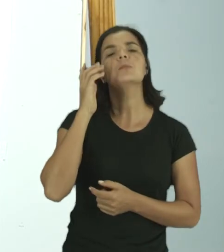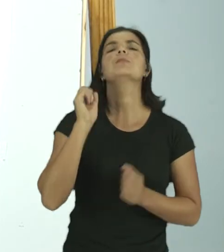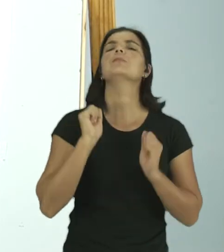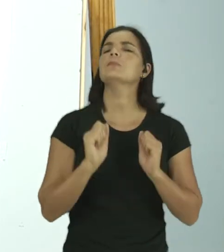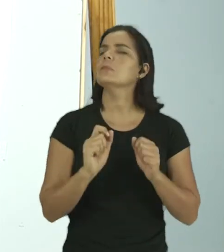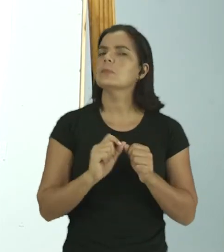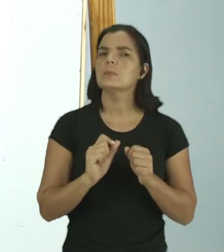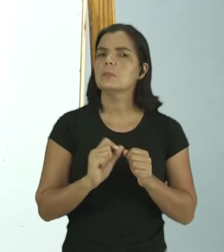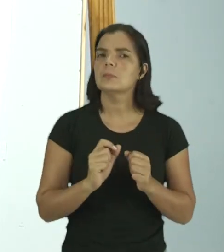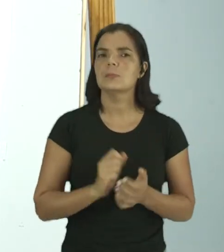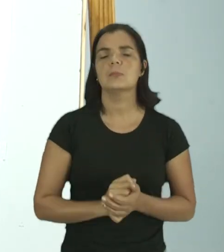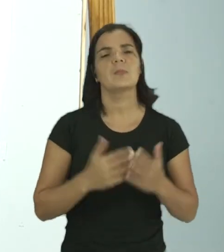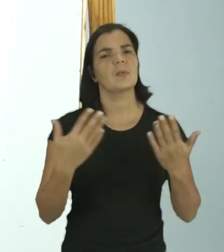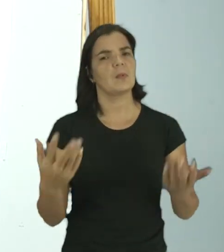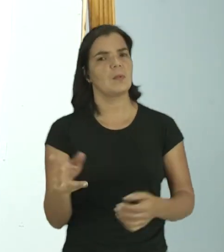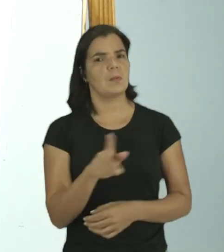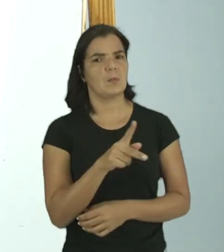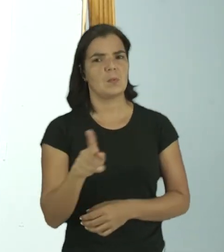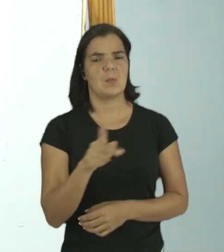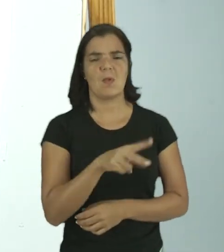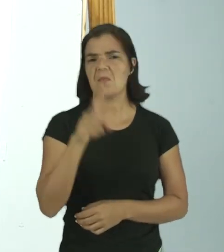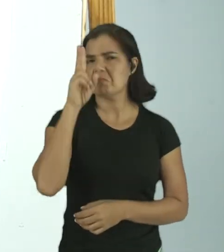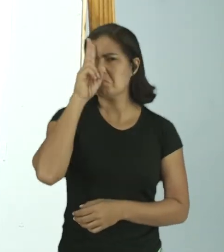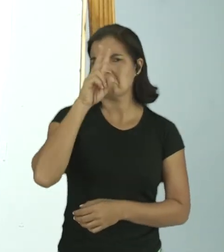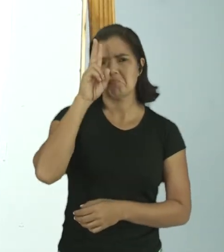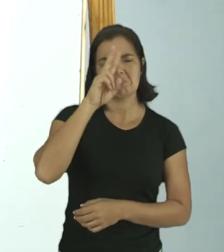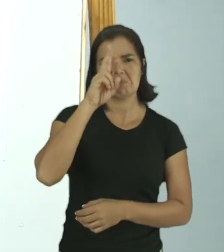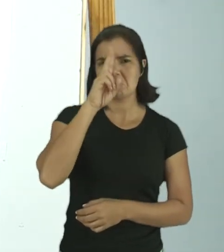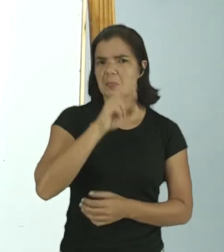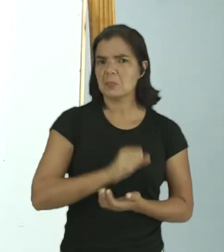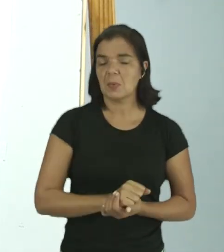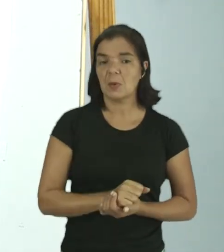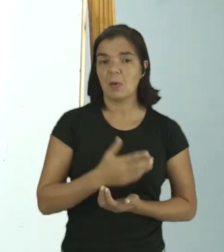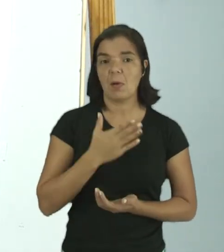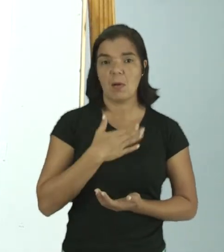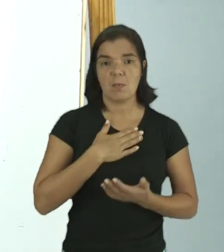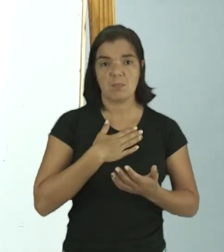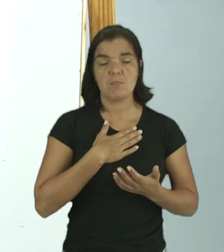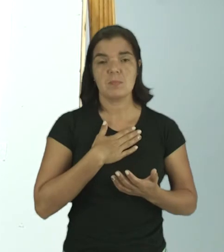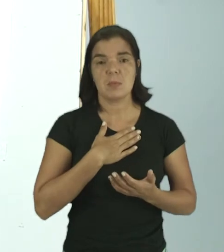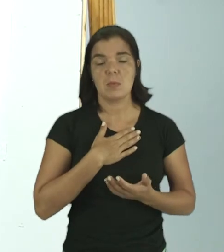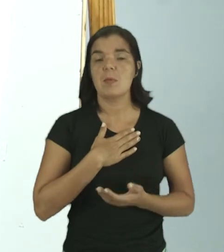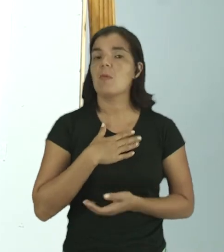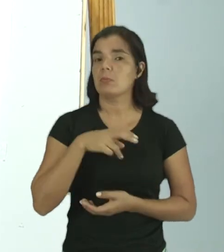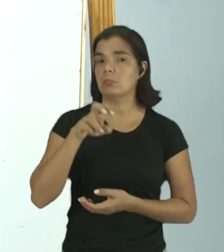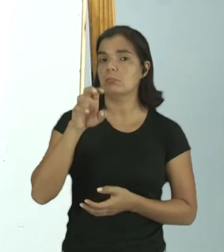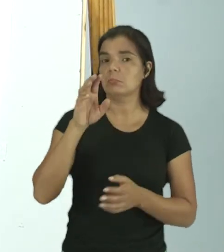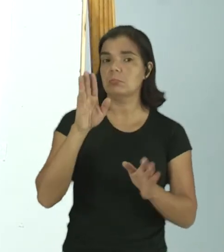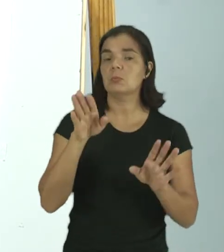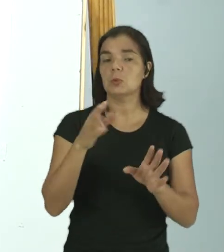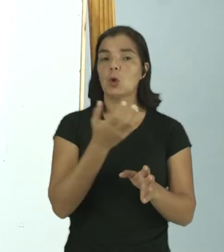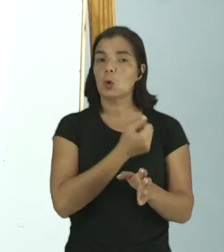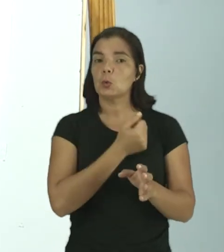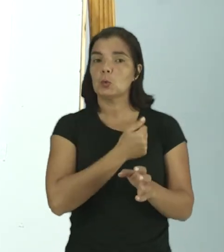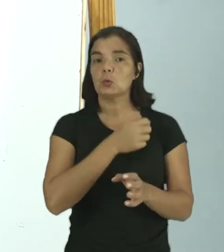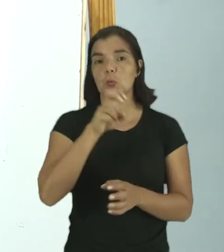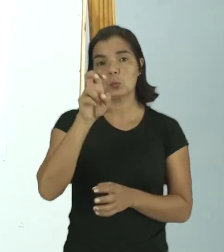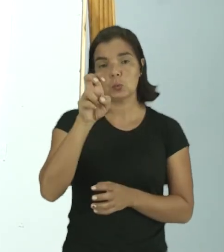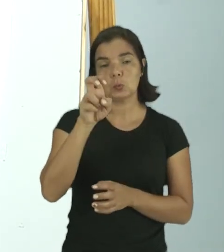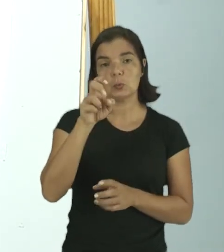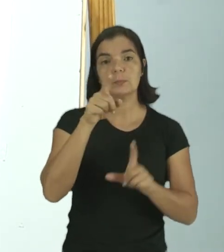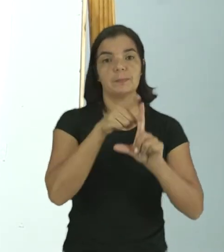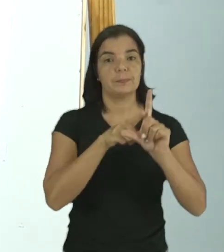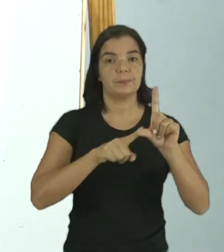posso fazer a professora eu não lembro de cor a minha tabuada de 5 porque eu vou